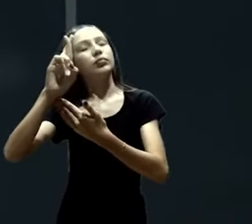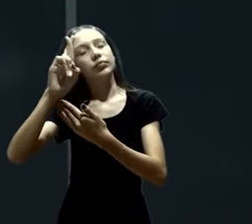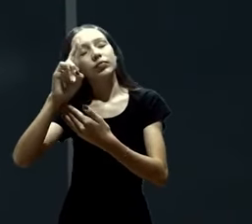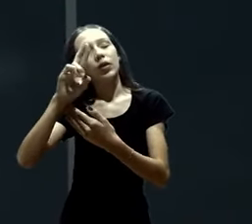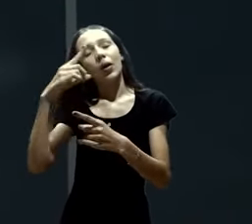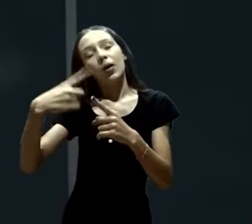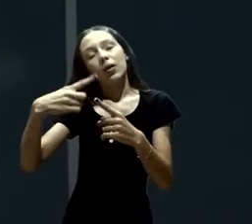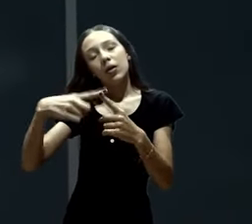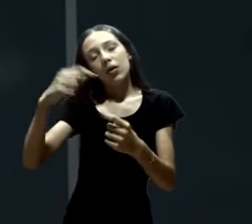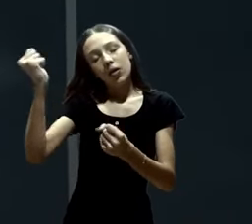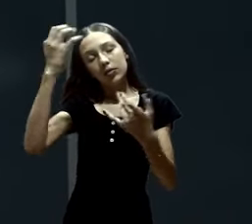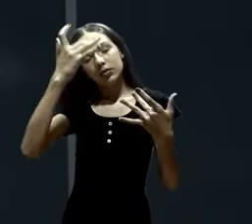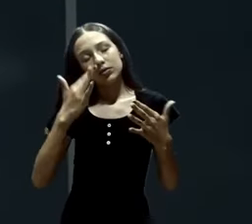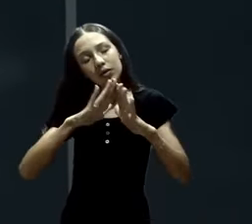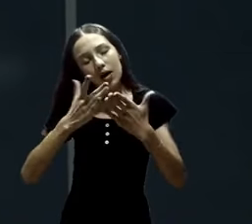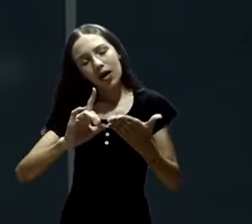por nos deixar a tua palavra.